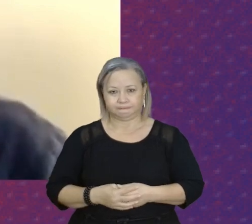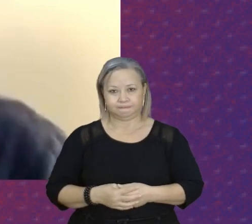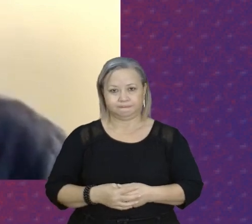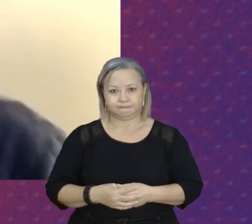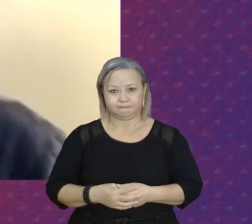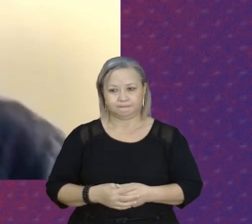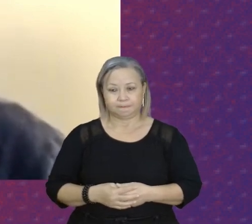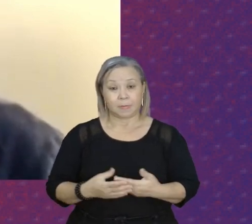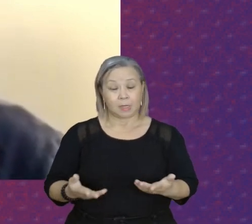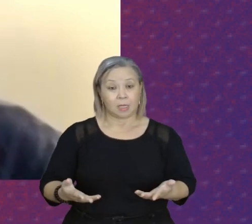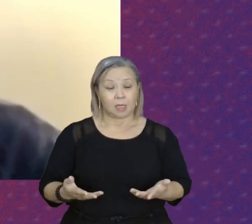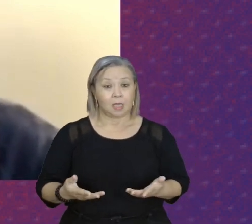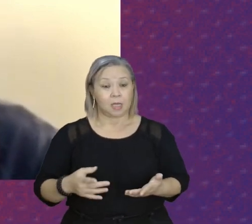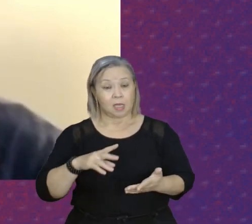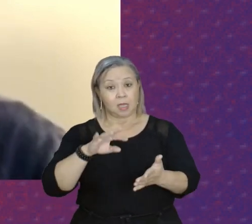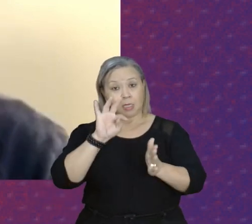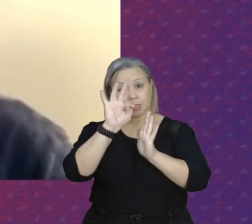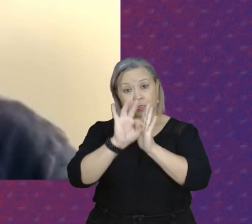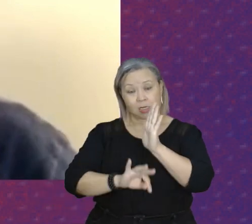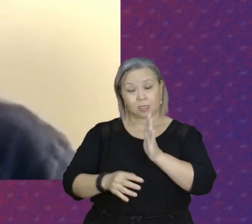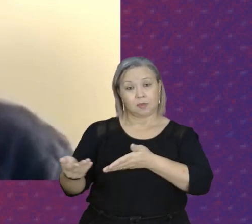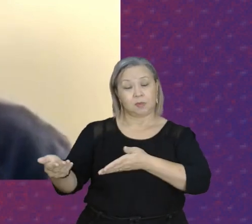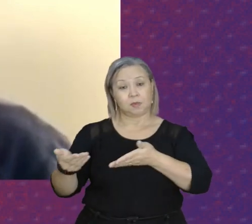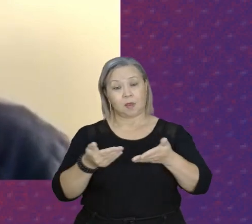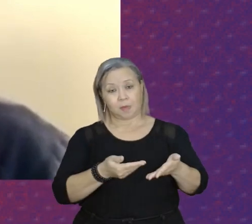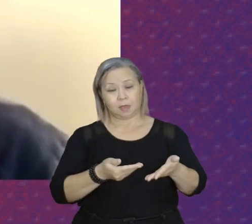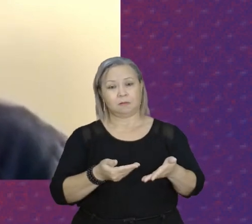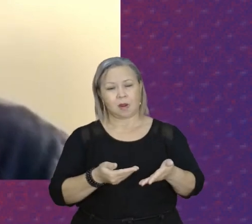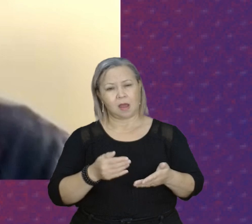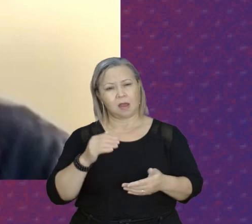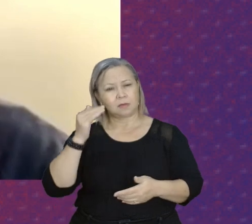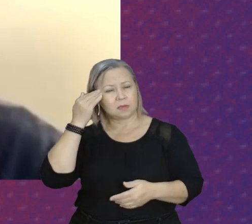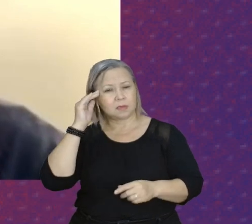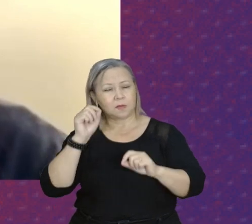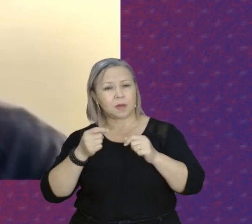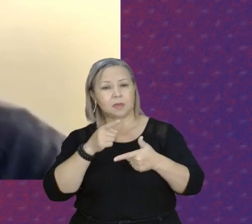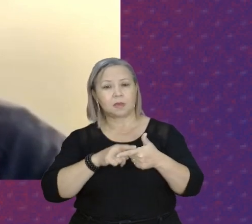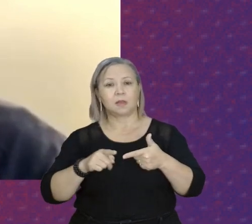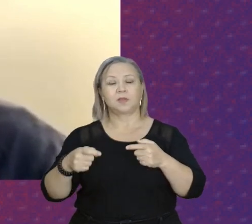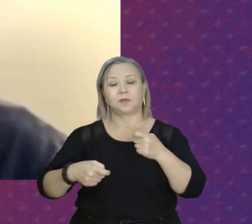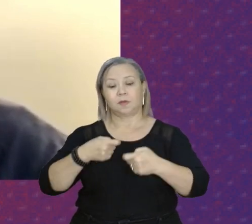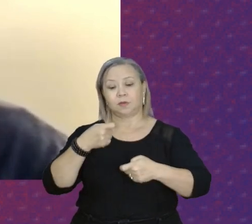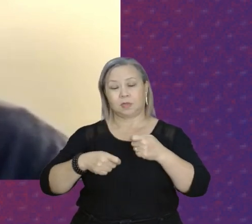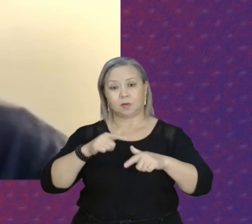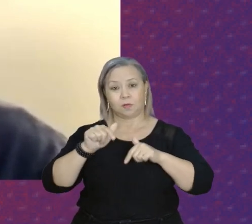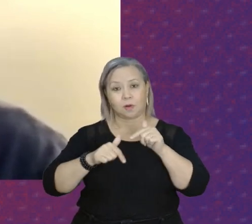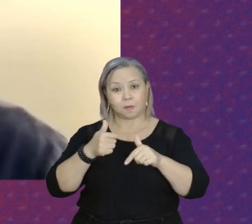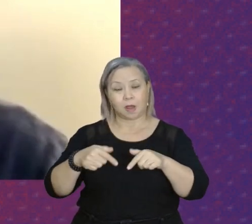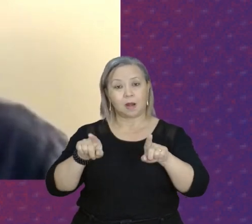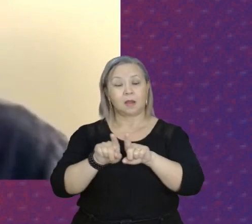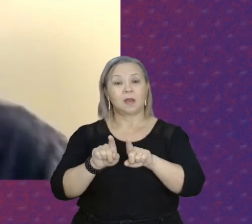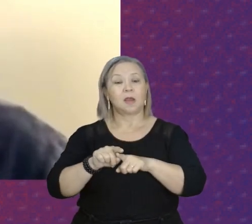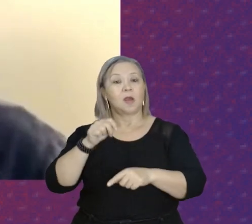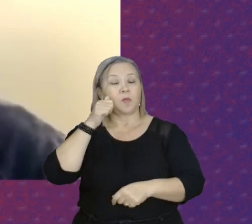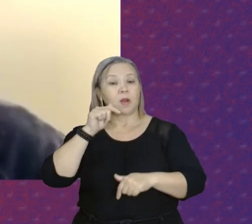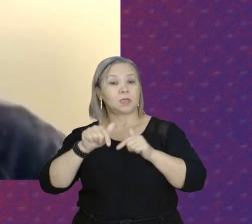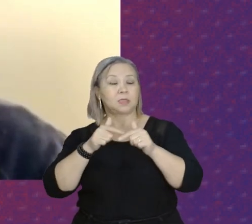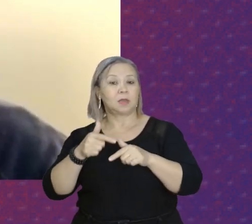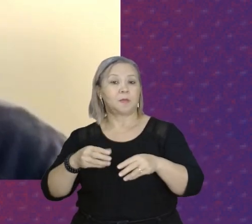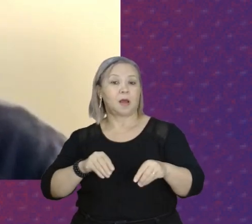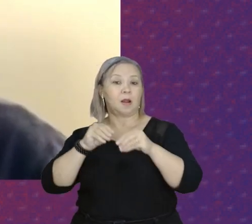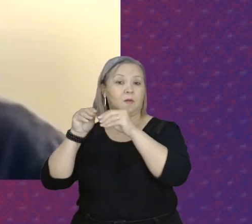Esse manifesto também traz essa dimensão da divisão sexual do trabalho, que mesmo quando as mulheres trabalham fora,